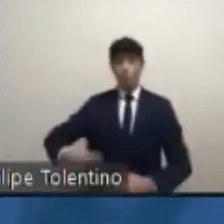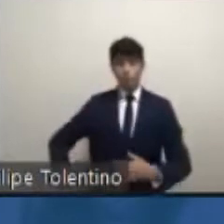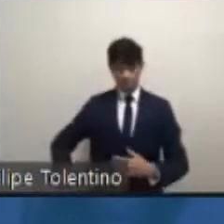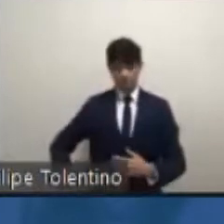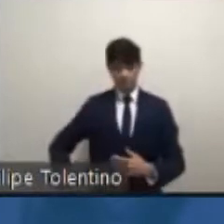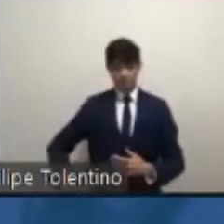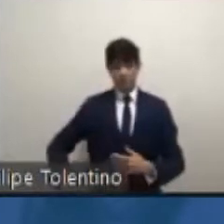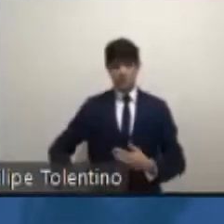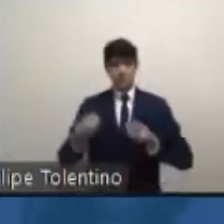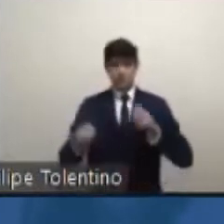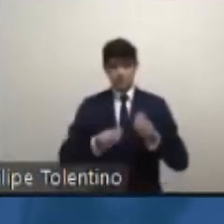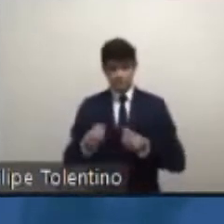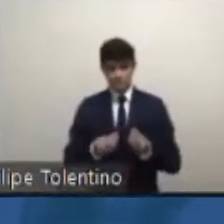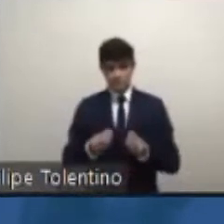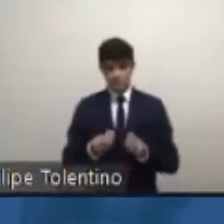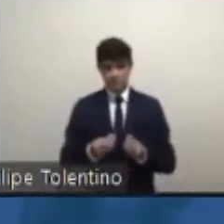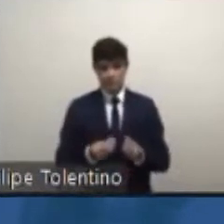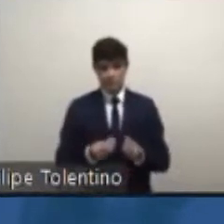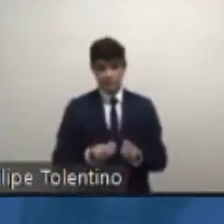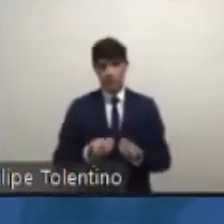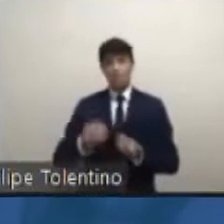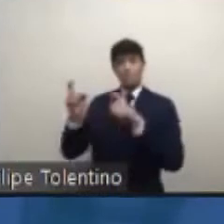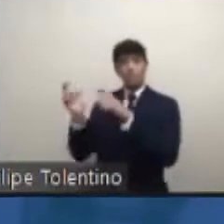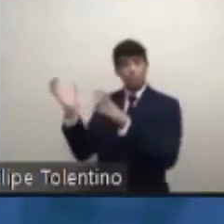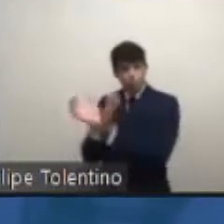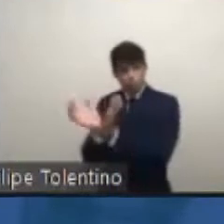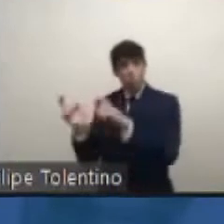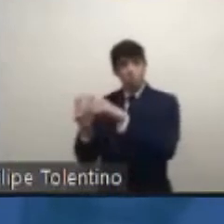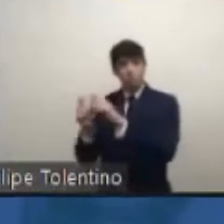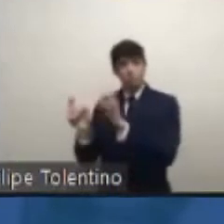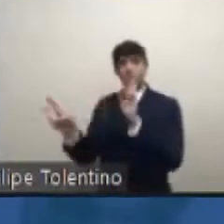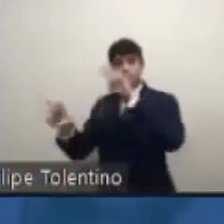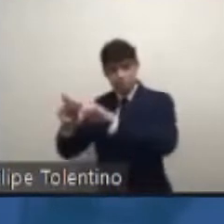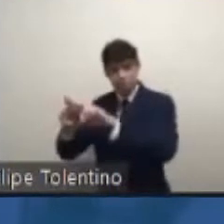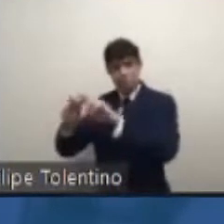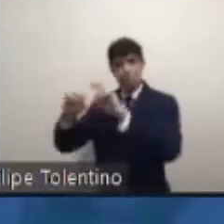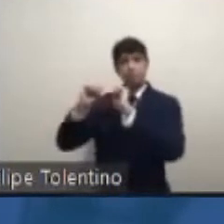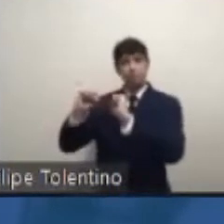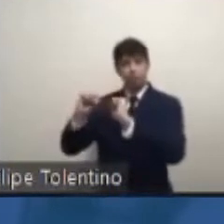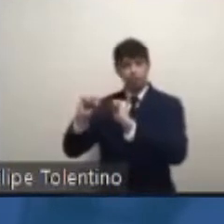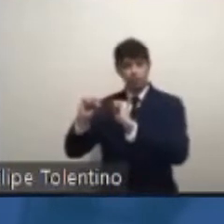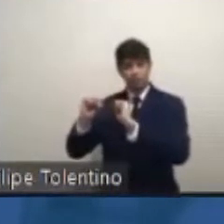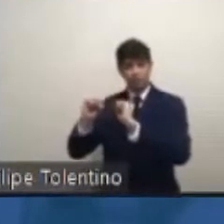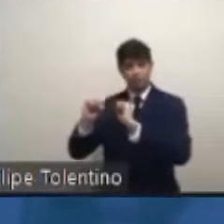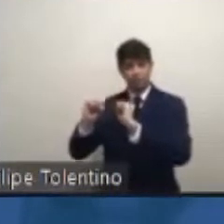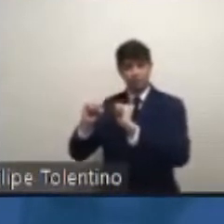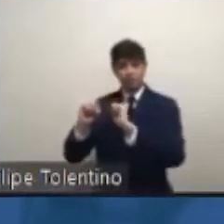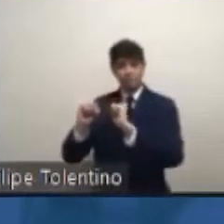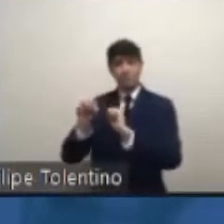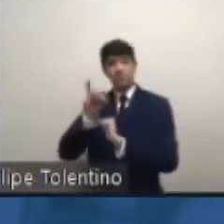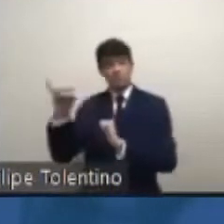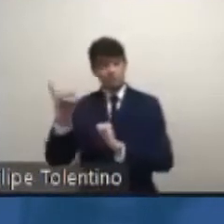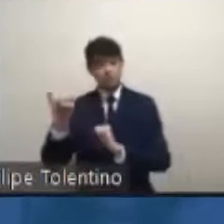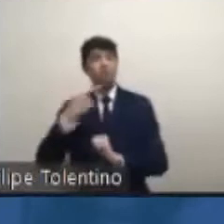quando existe a motivação dolo. Agora, pense bem, um médico que permanece atendendo o paciente. Ele queria usar